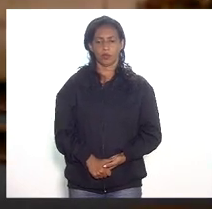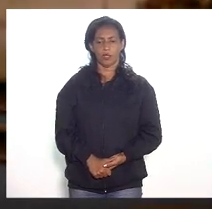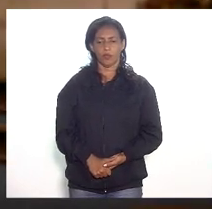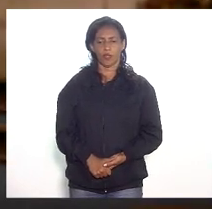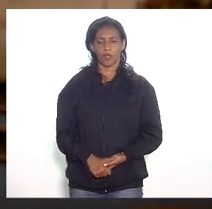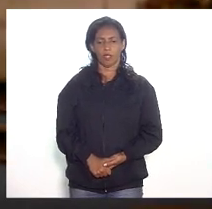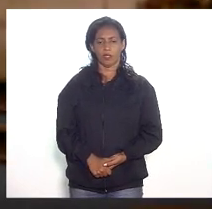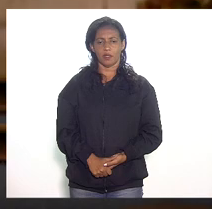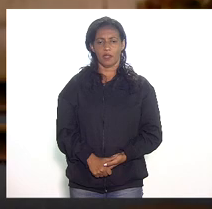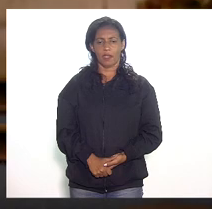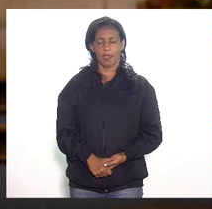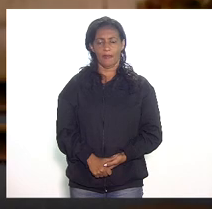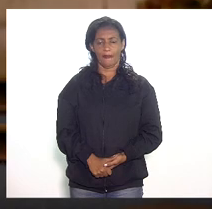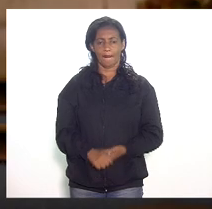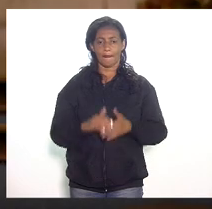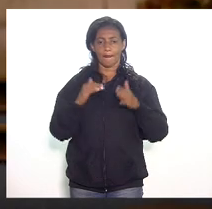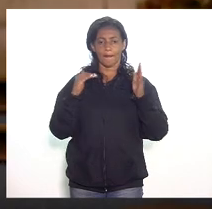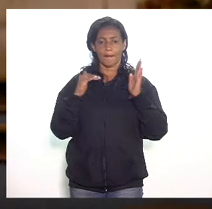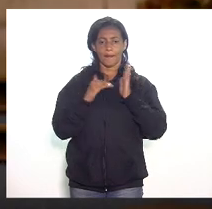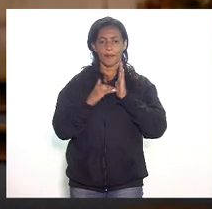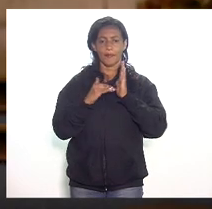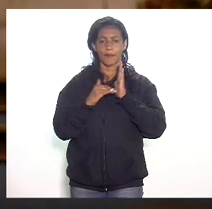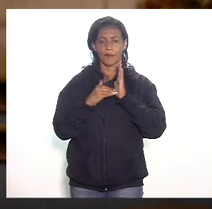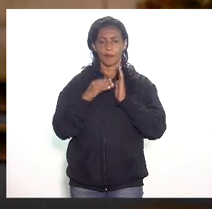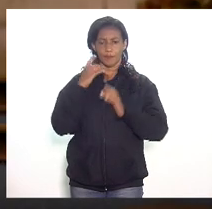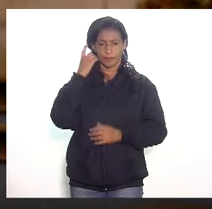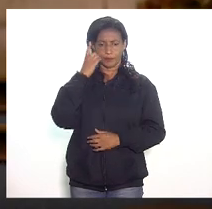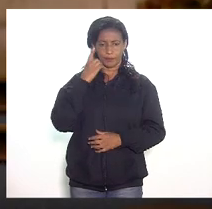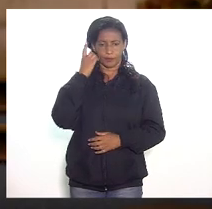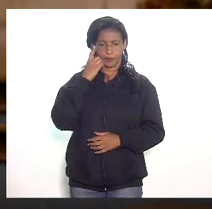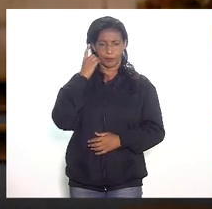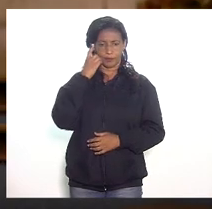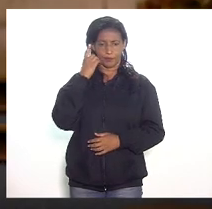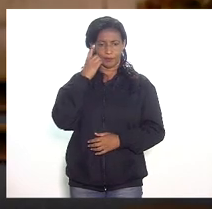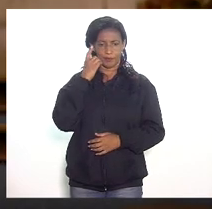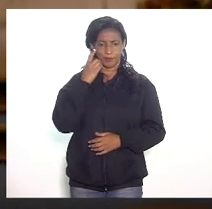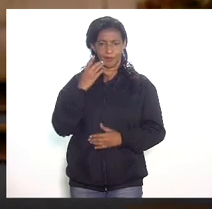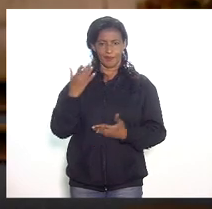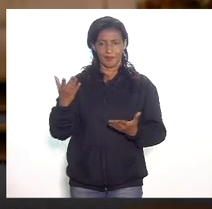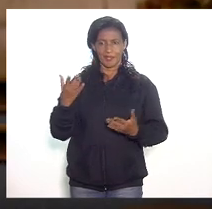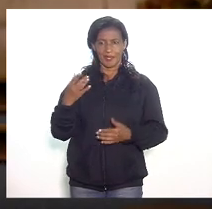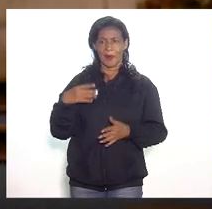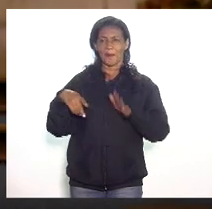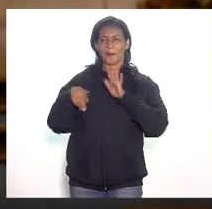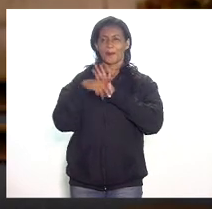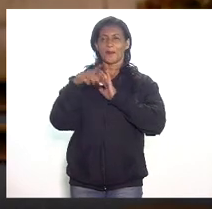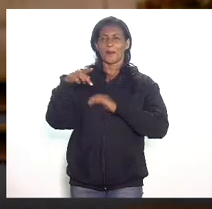Próximo e último orador, deputado Imperador de Madureira, Dionísio Lins.